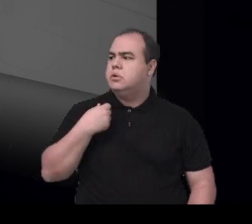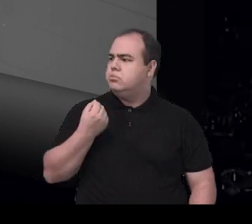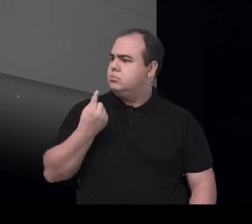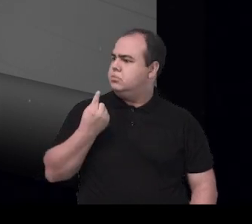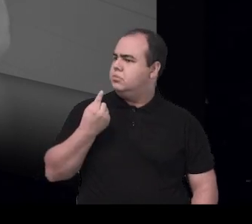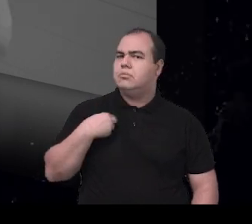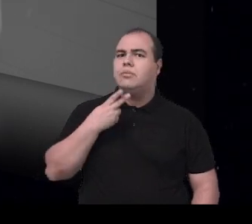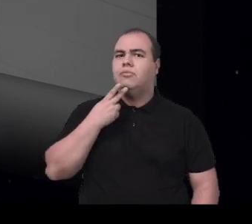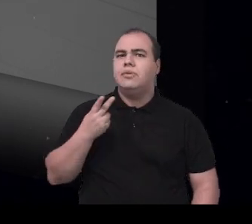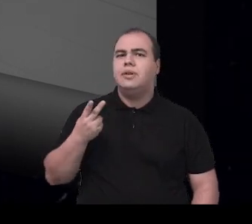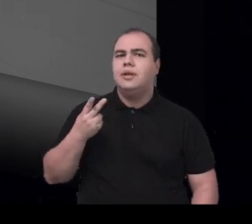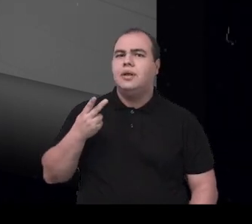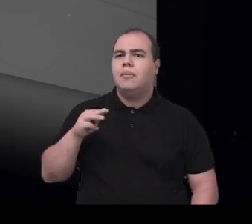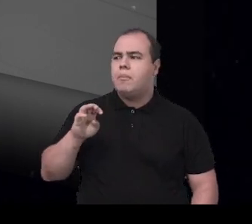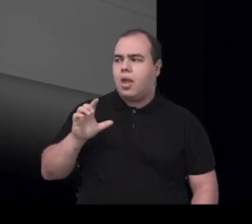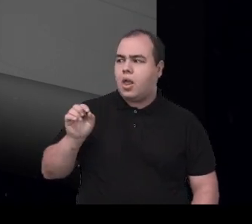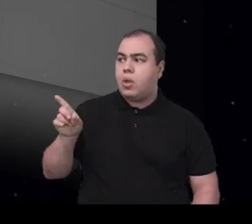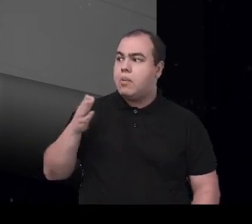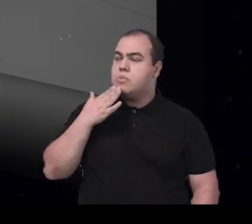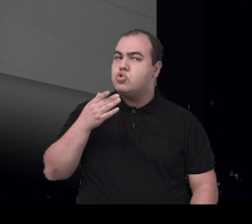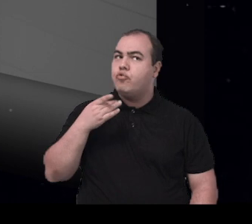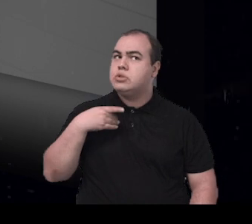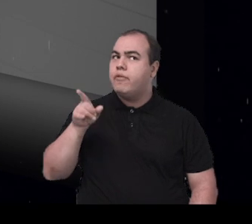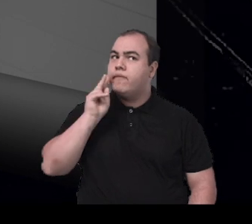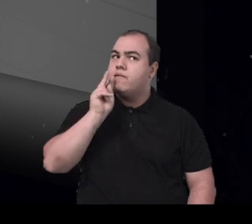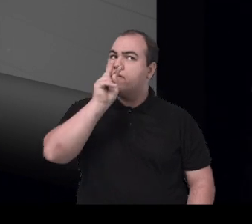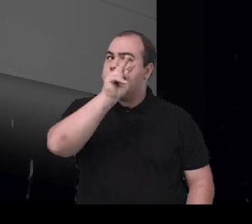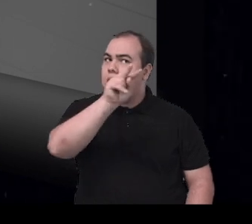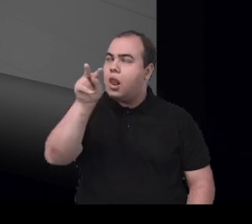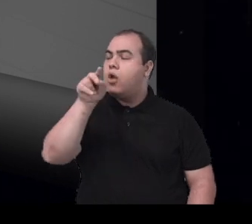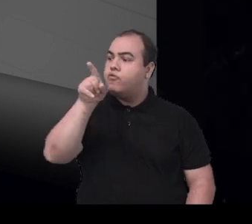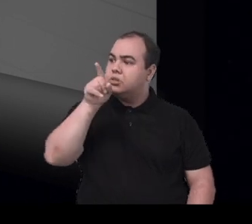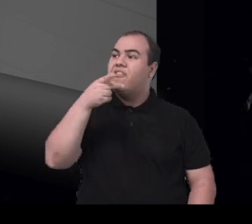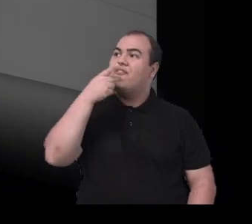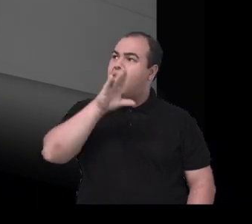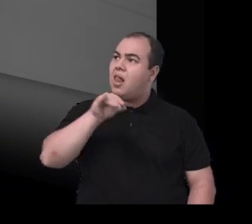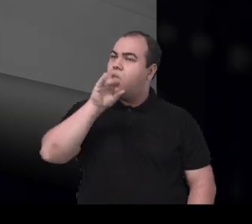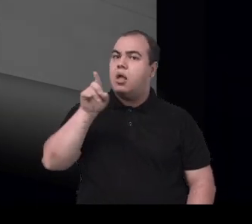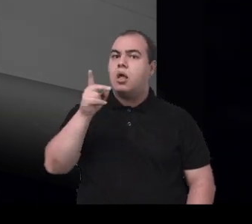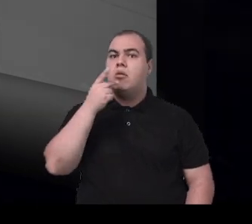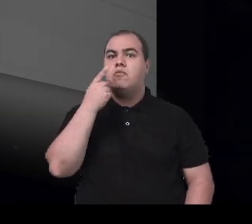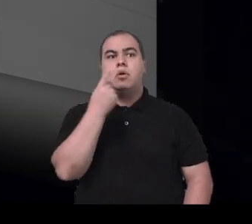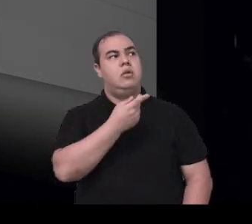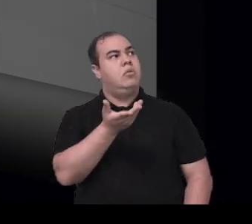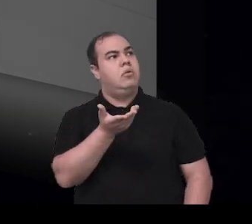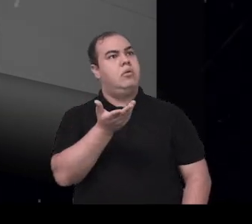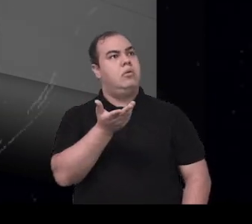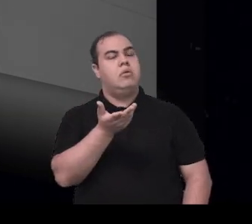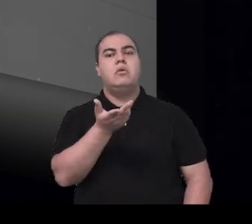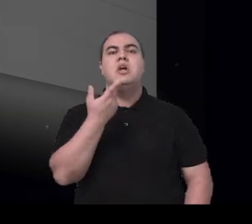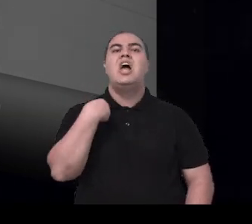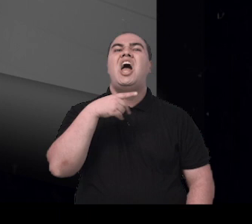Eu falei, Melo, ele pediu para você repetir o que você vê lá. Ela olhou para mim, olhou para lá de novo e